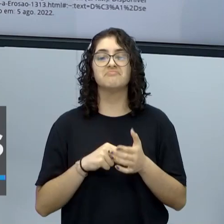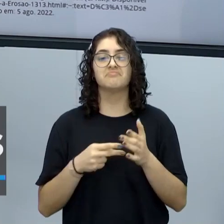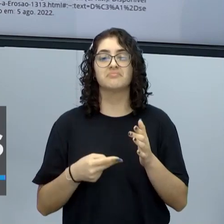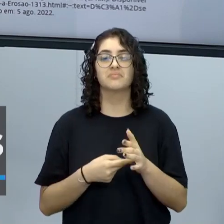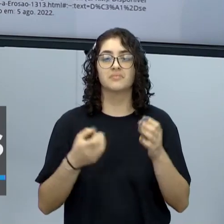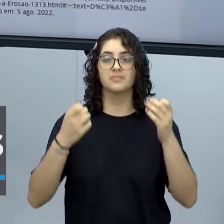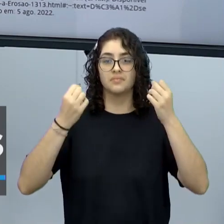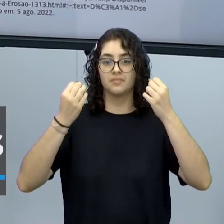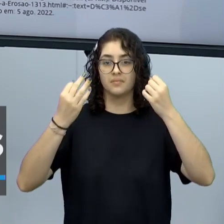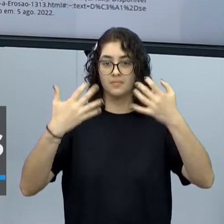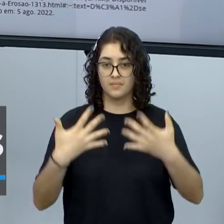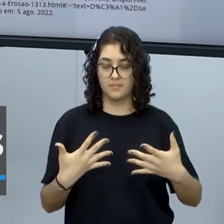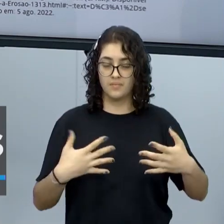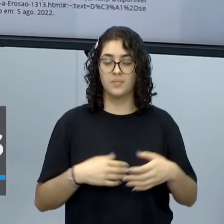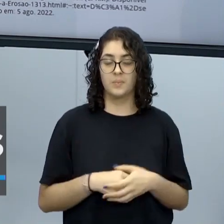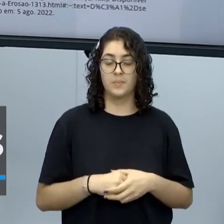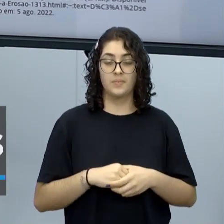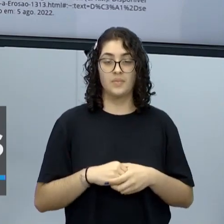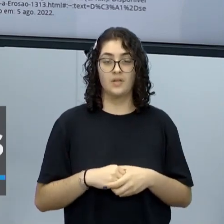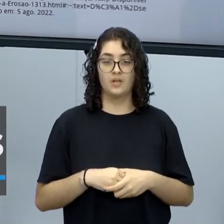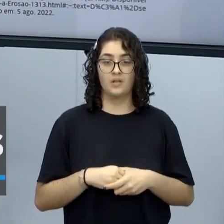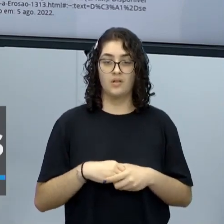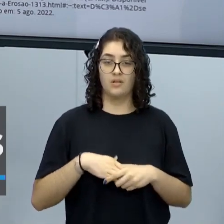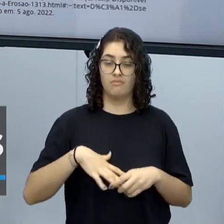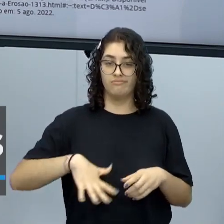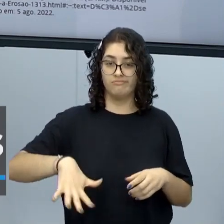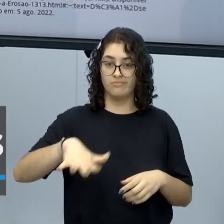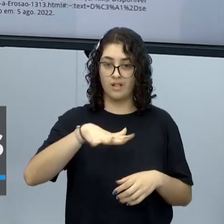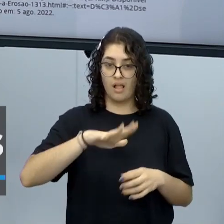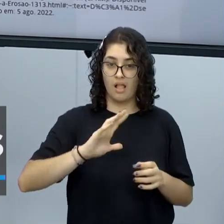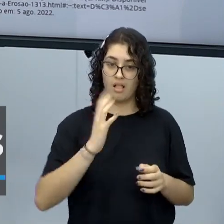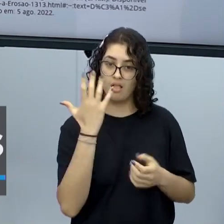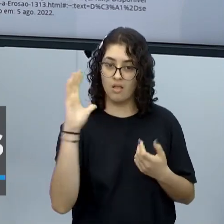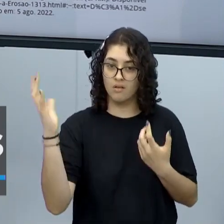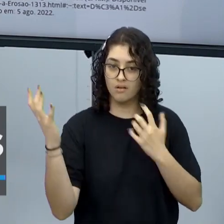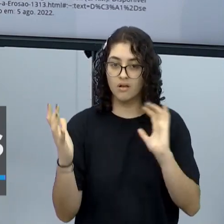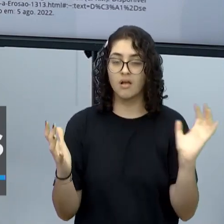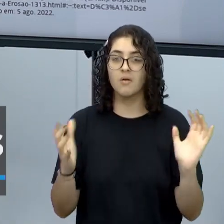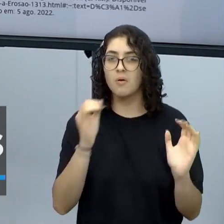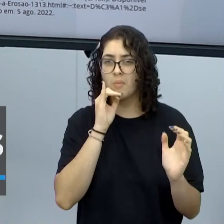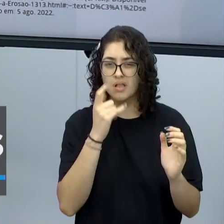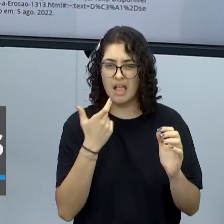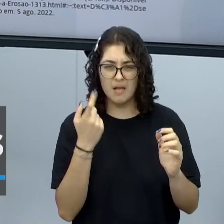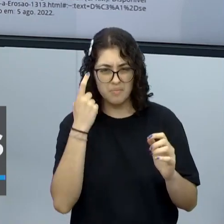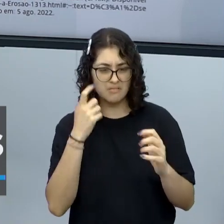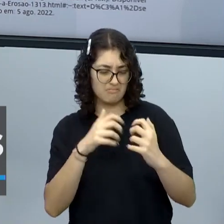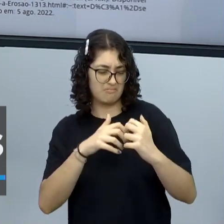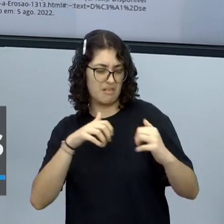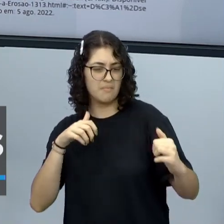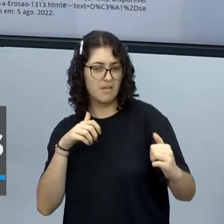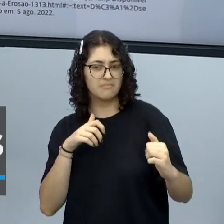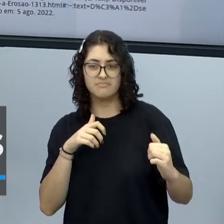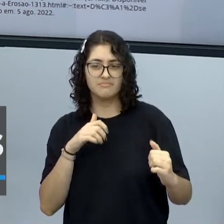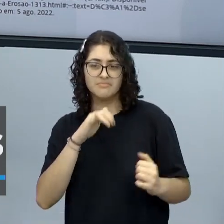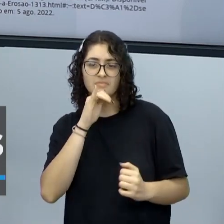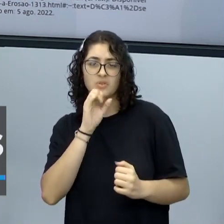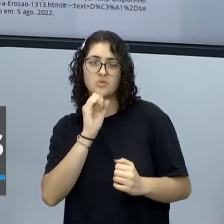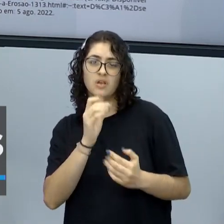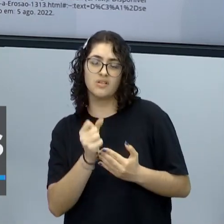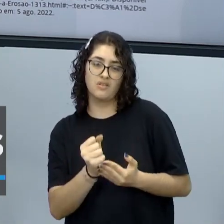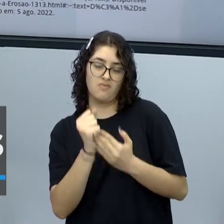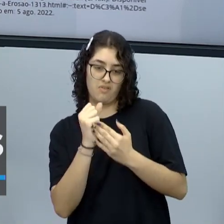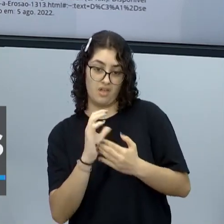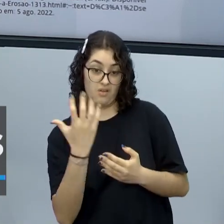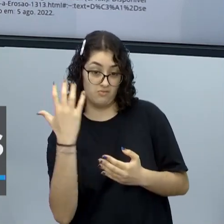gente fala que o meio ambiente, não dá para a gente pensar ele de maneira separada, então, tipo, ai, gente, vamos salvar as